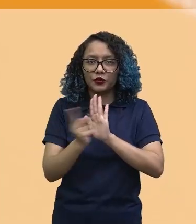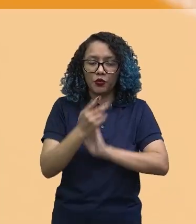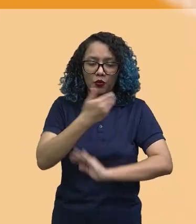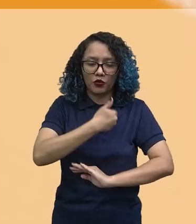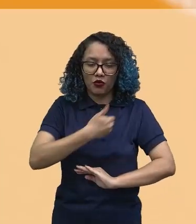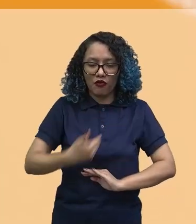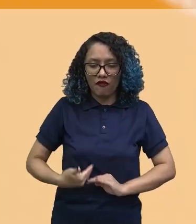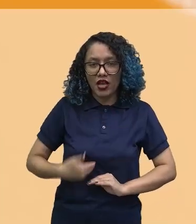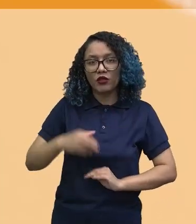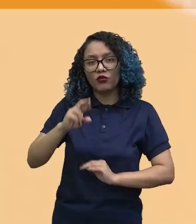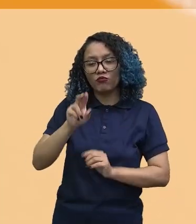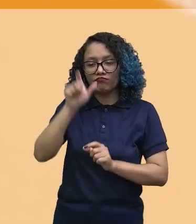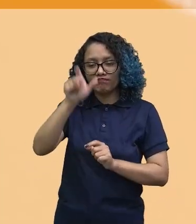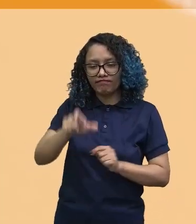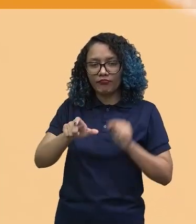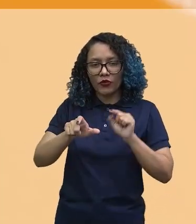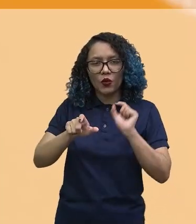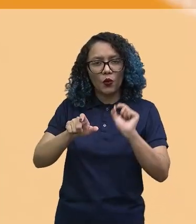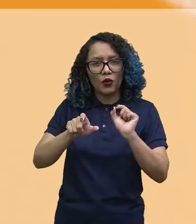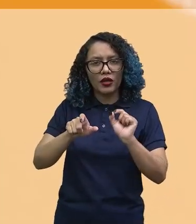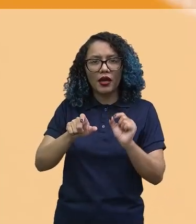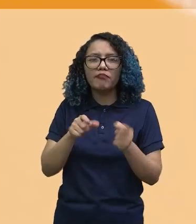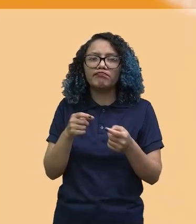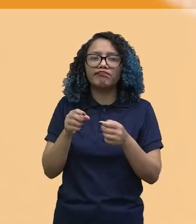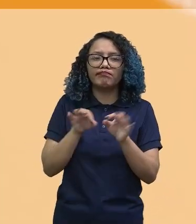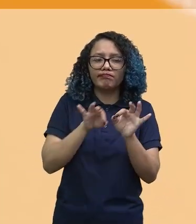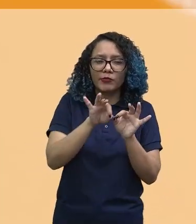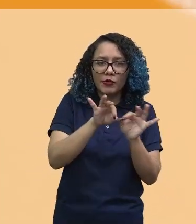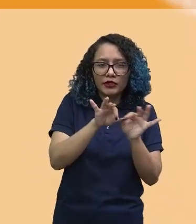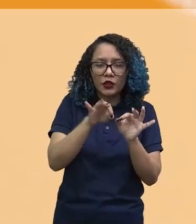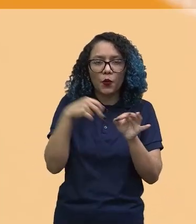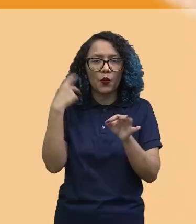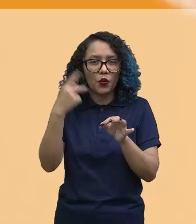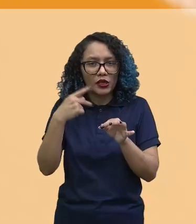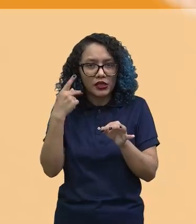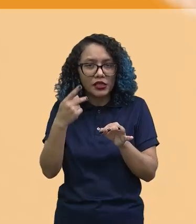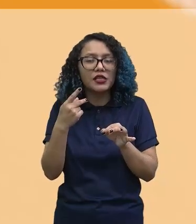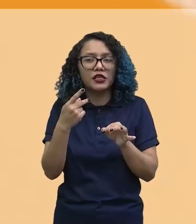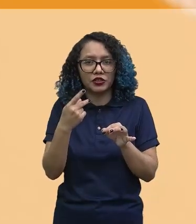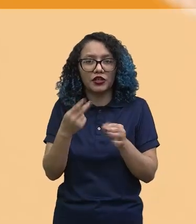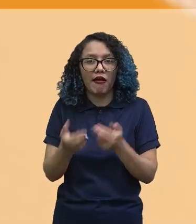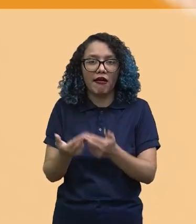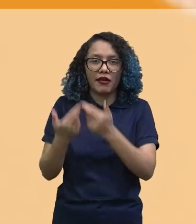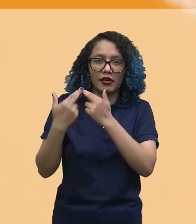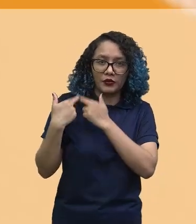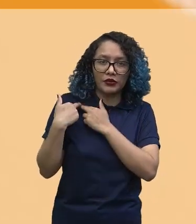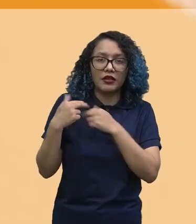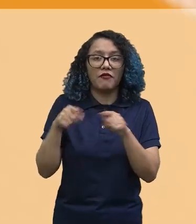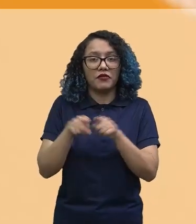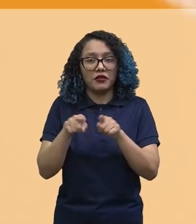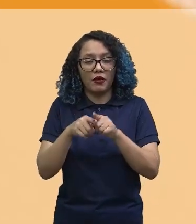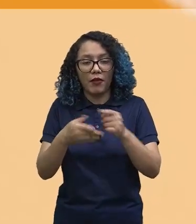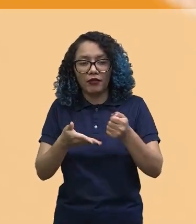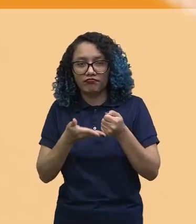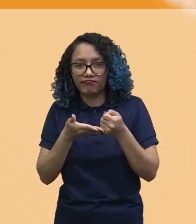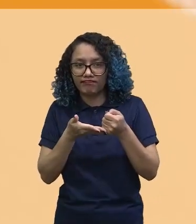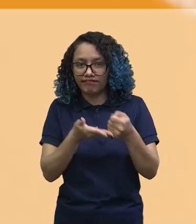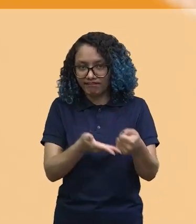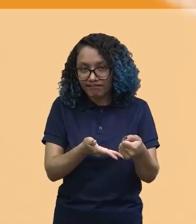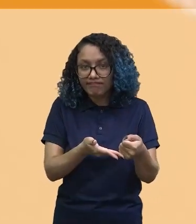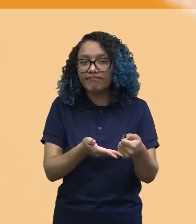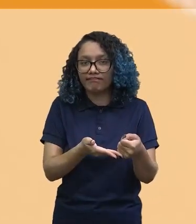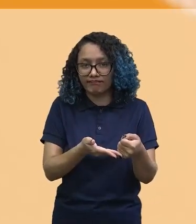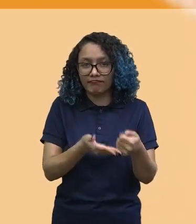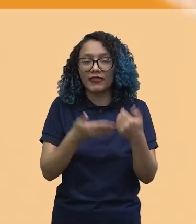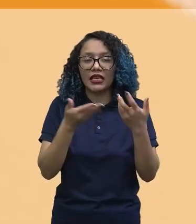fazia, né, as conexões políticas, que fazia o assistencialismo, né? Então,